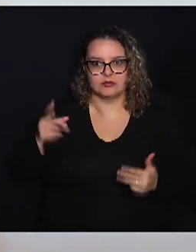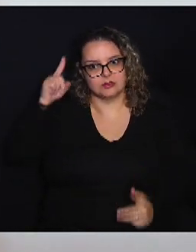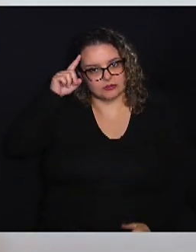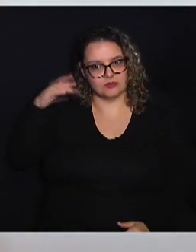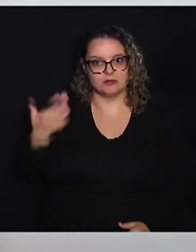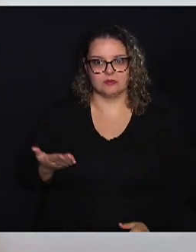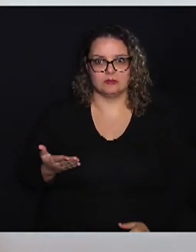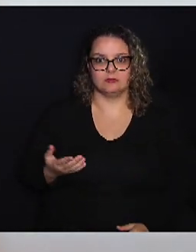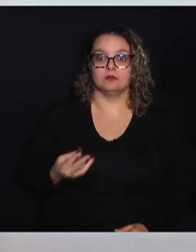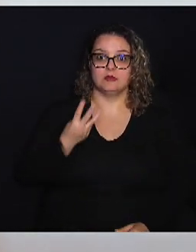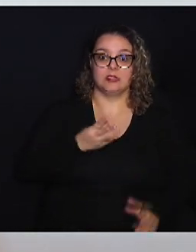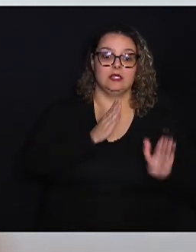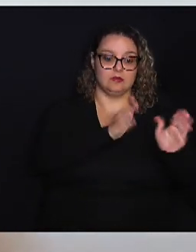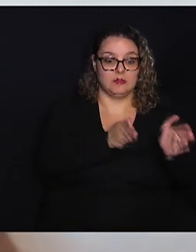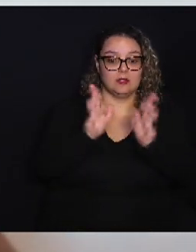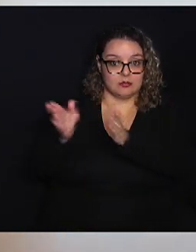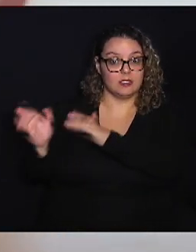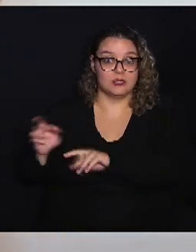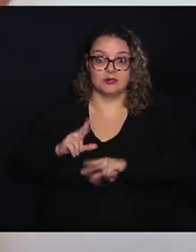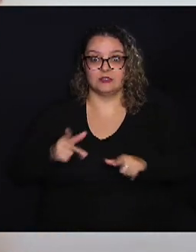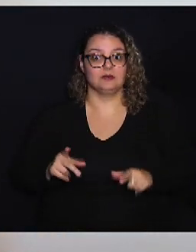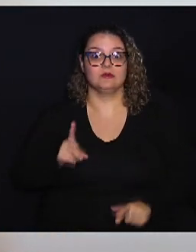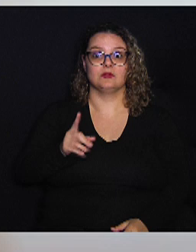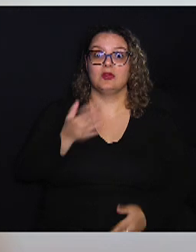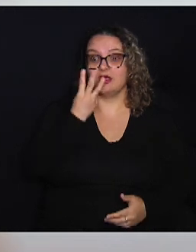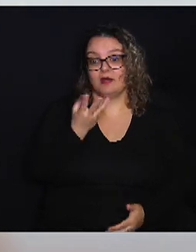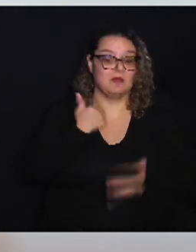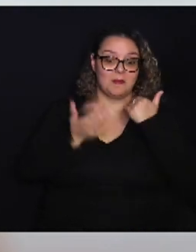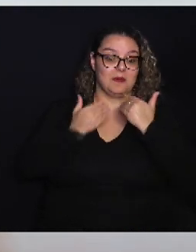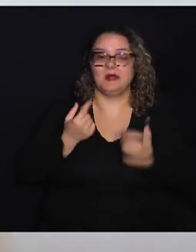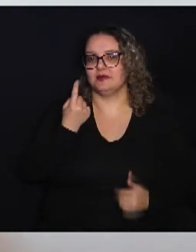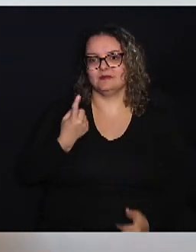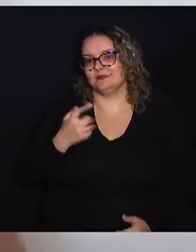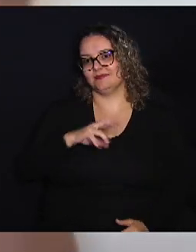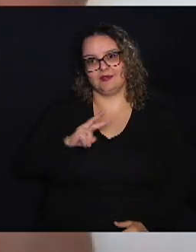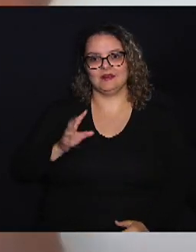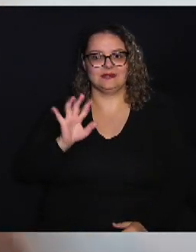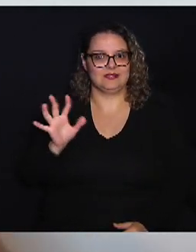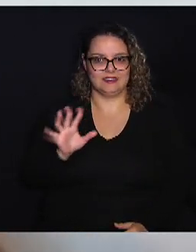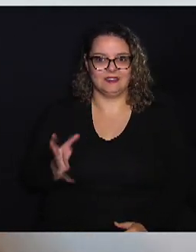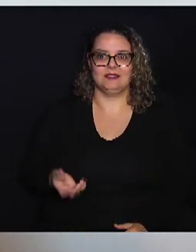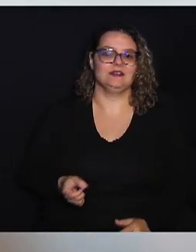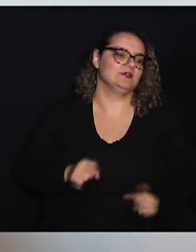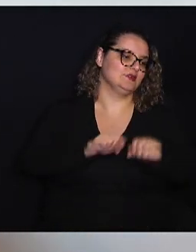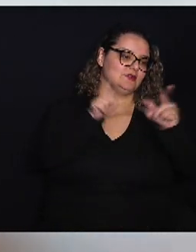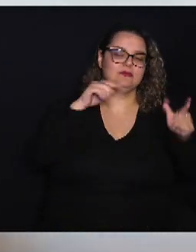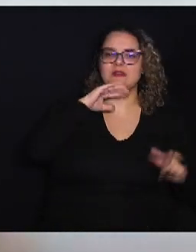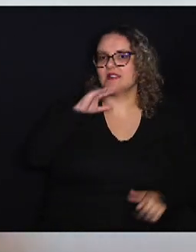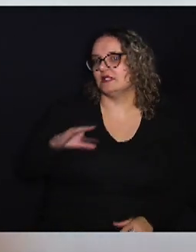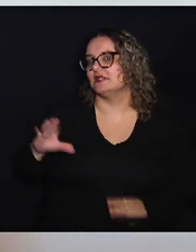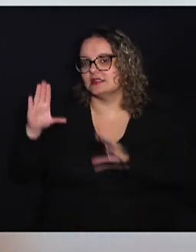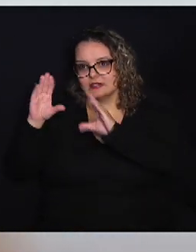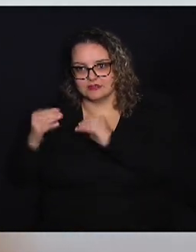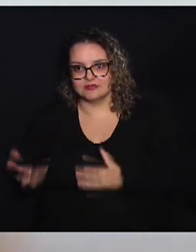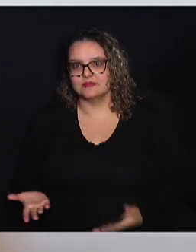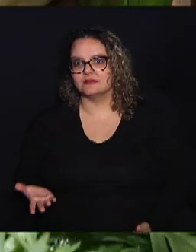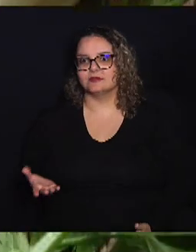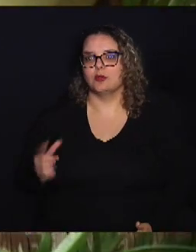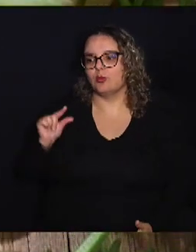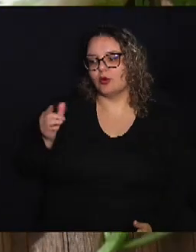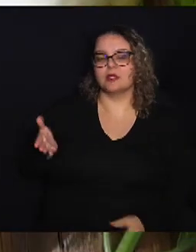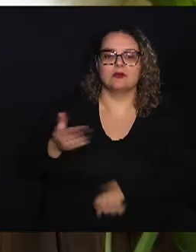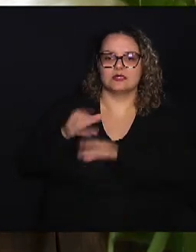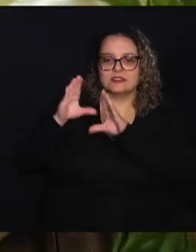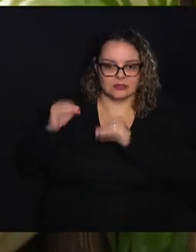3 momentos diferentes. Não coma as 3 de uma vez só. Então, de manhã, à tarde, mais tarde um pouquinho.